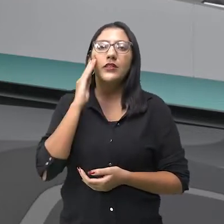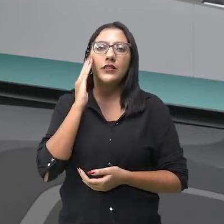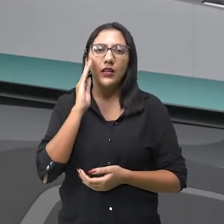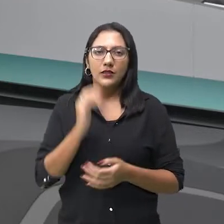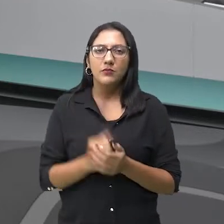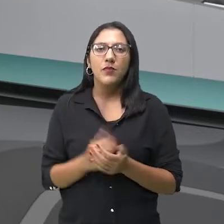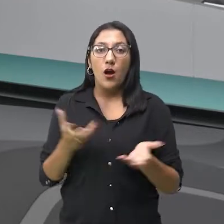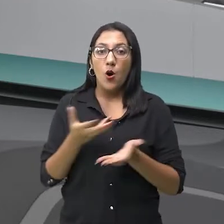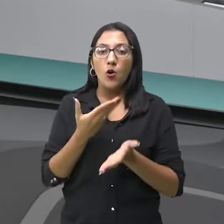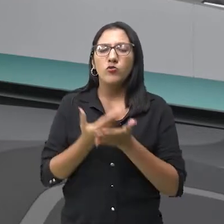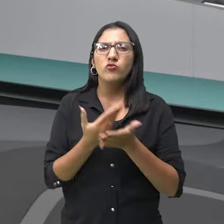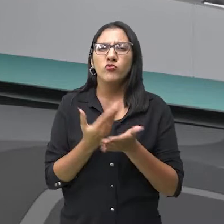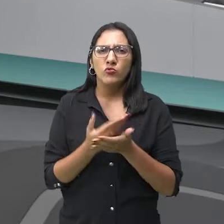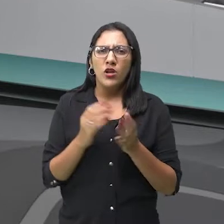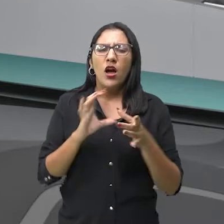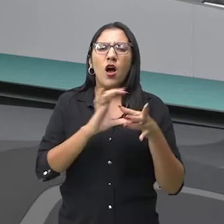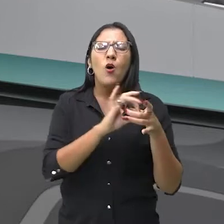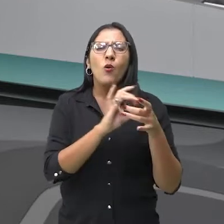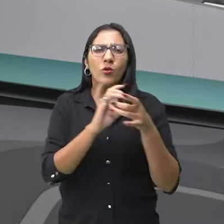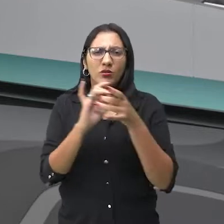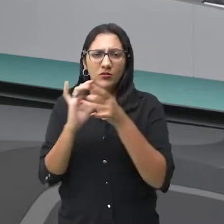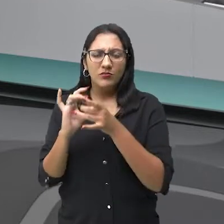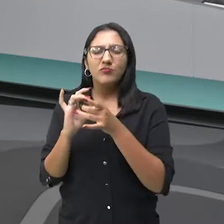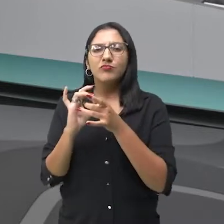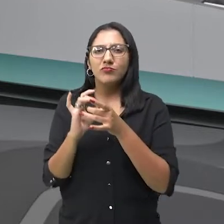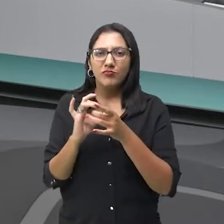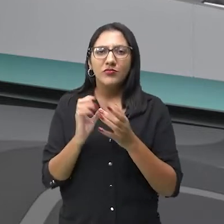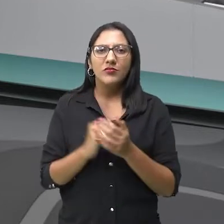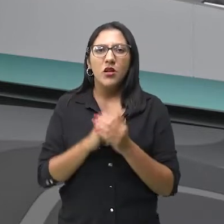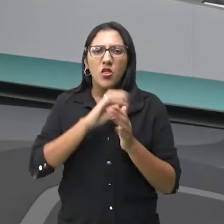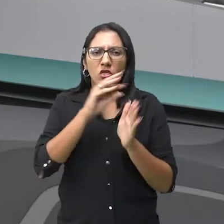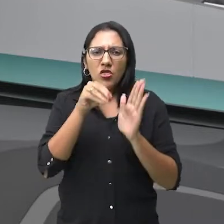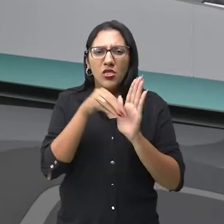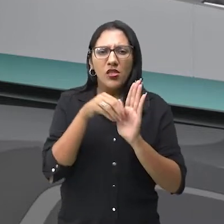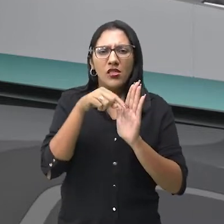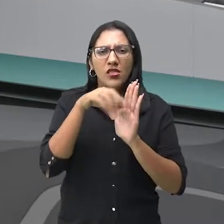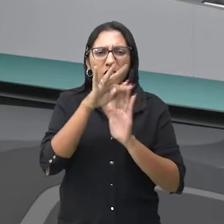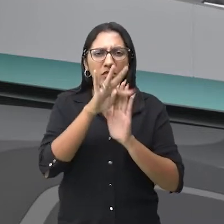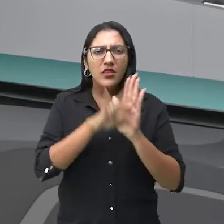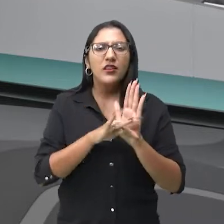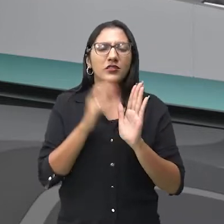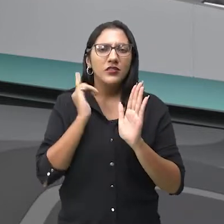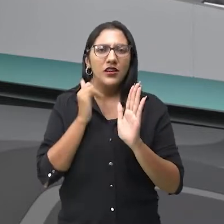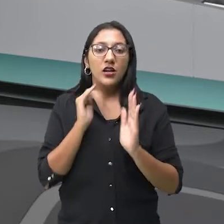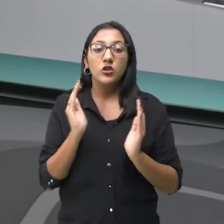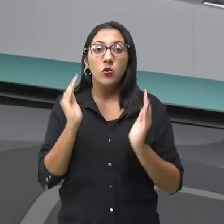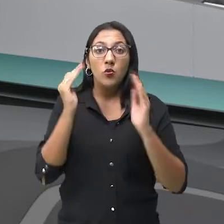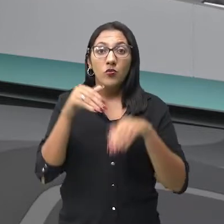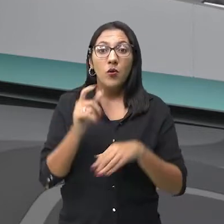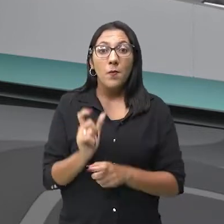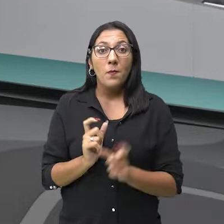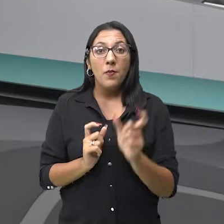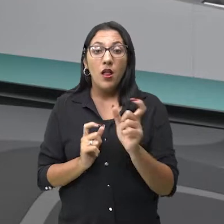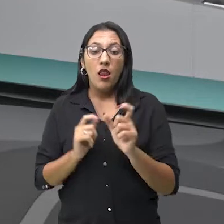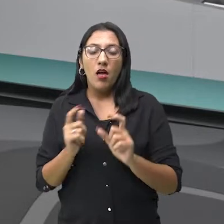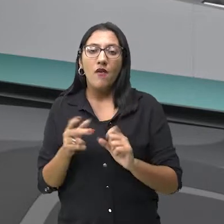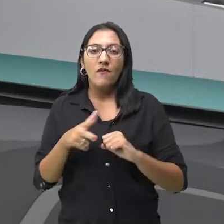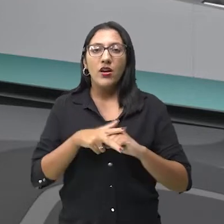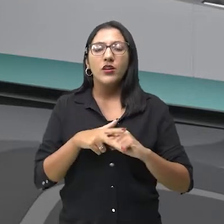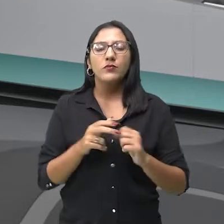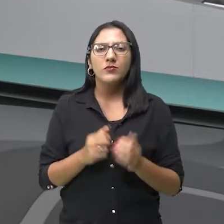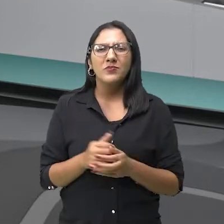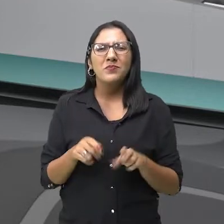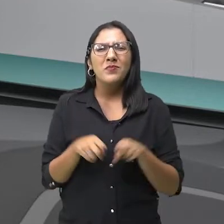gente vai estudar a tal da coesão sequencial dentro do texto narrativo e com foco no verbo. Tá, mas